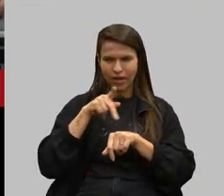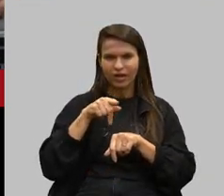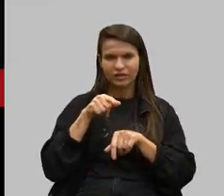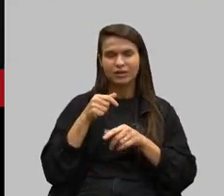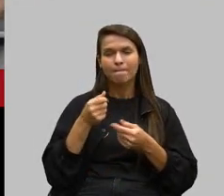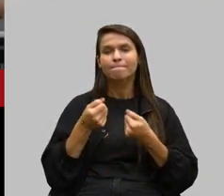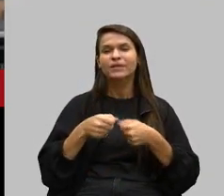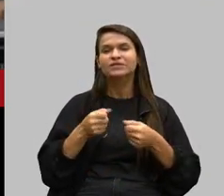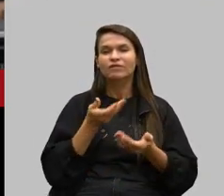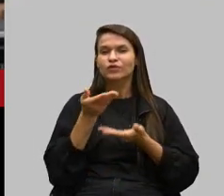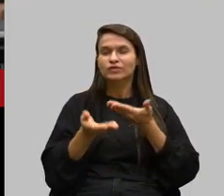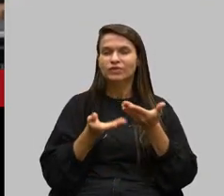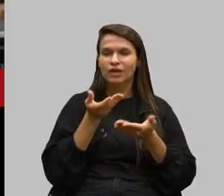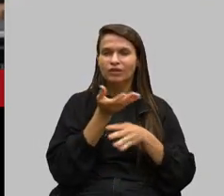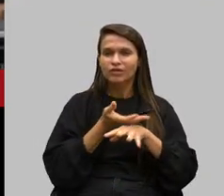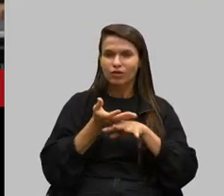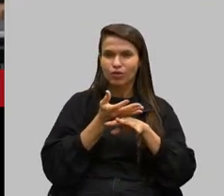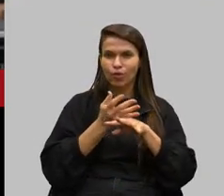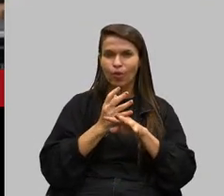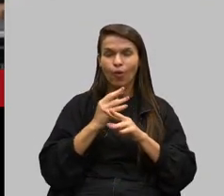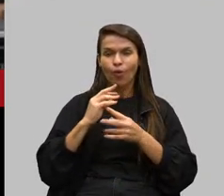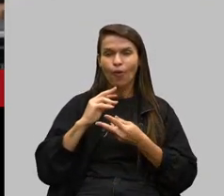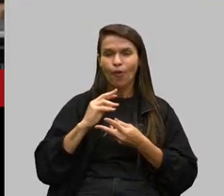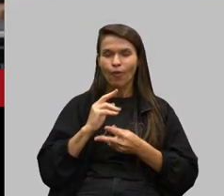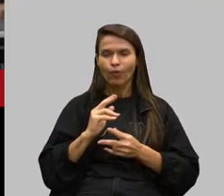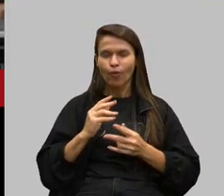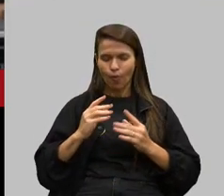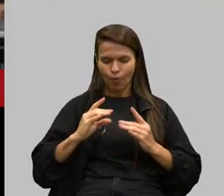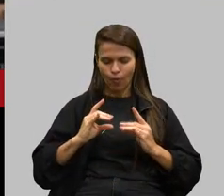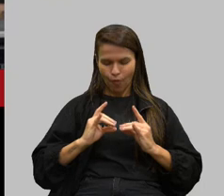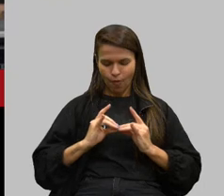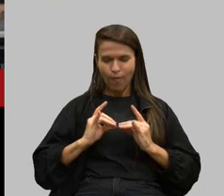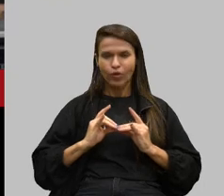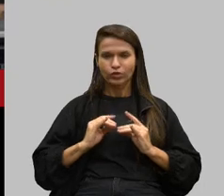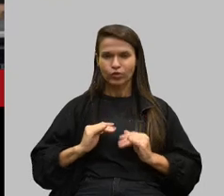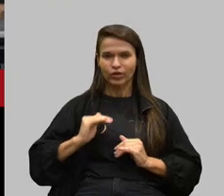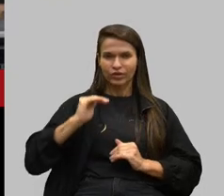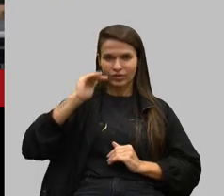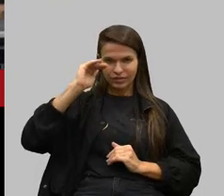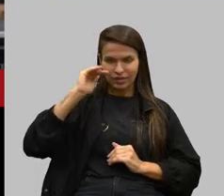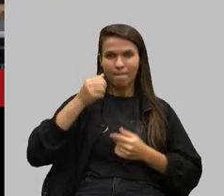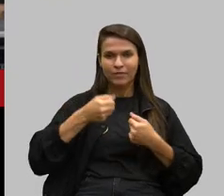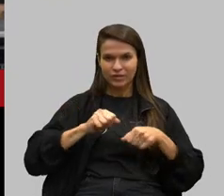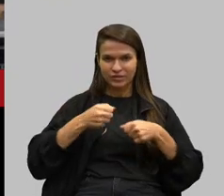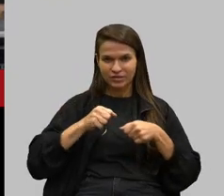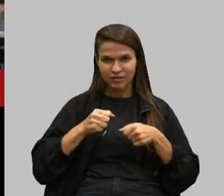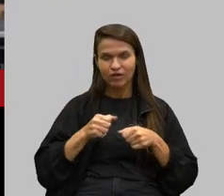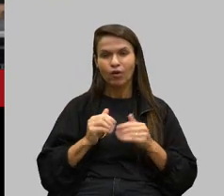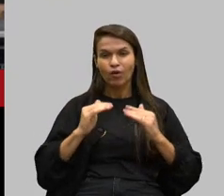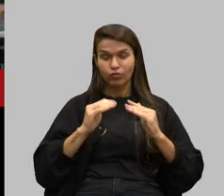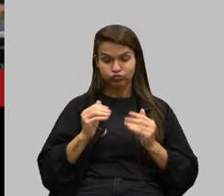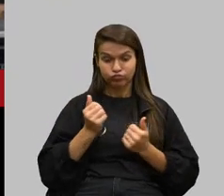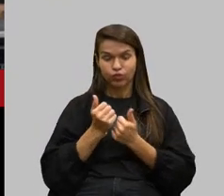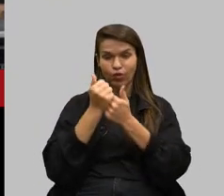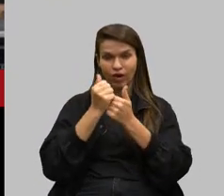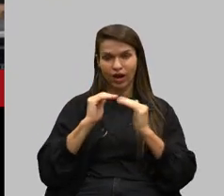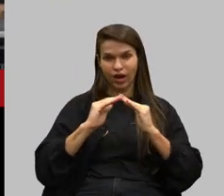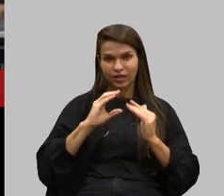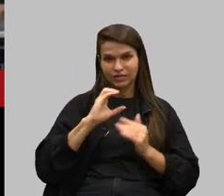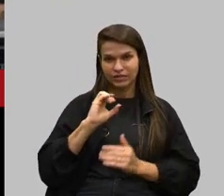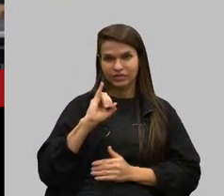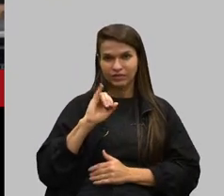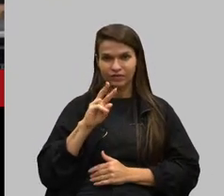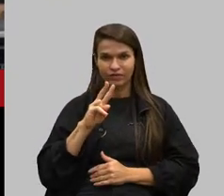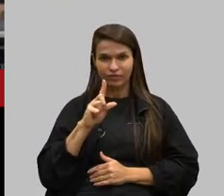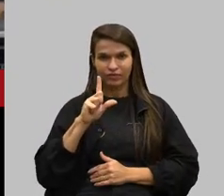tratamento do do hormônio do crescimento A Defensoria Pública através do termo de cooperação com a Casa Civil entrou com o